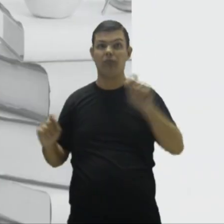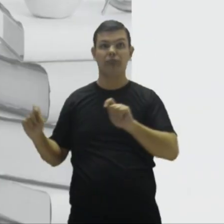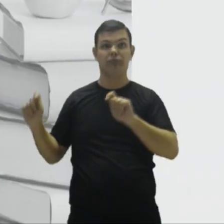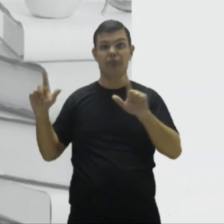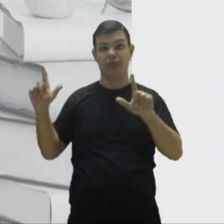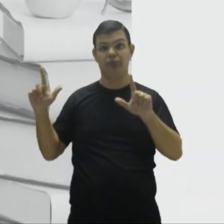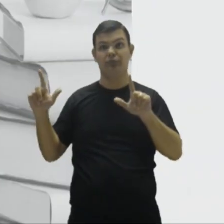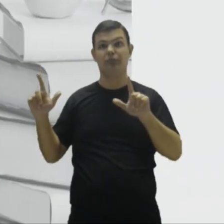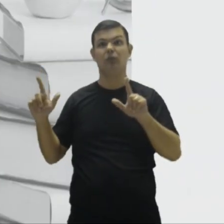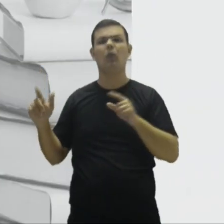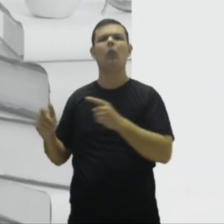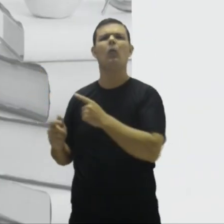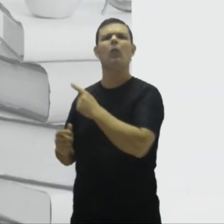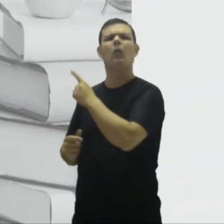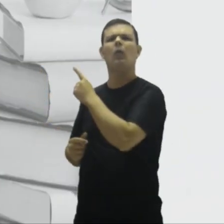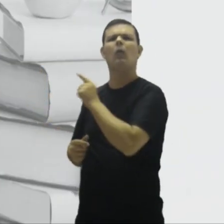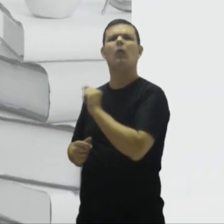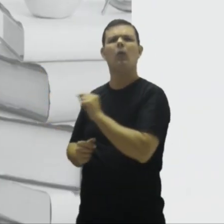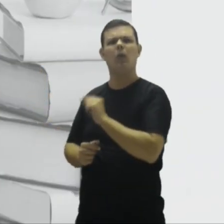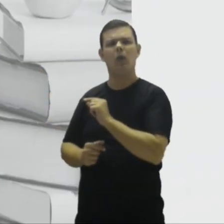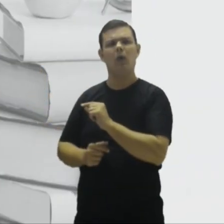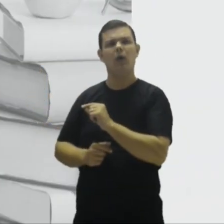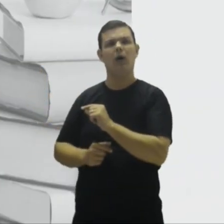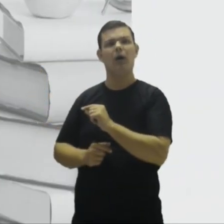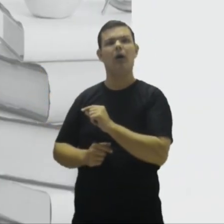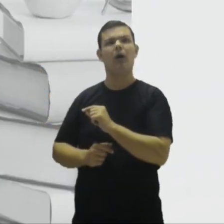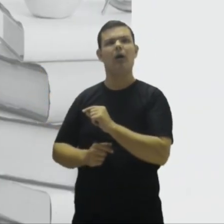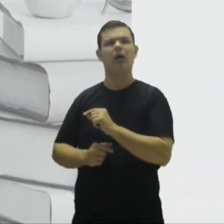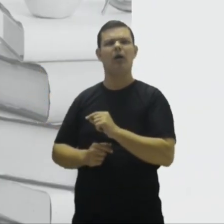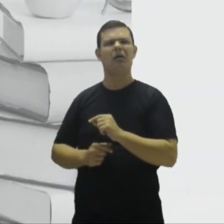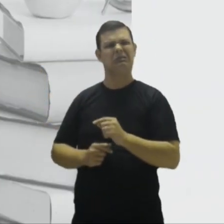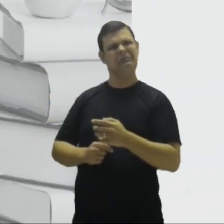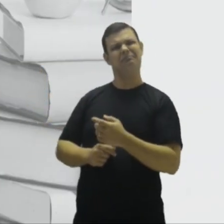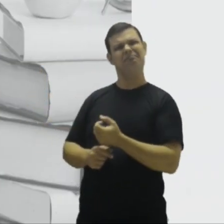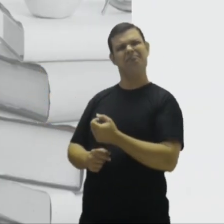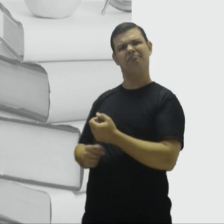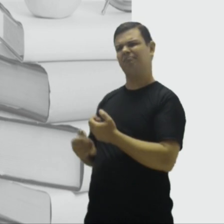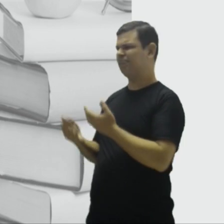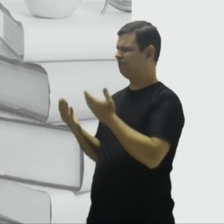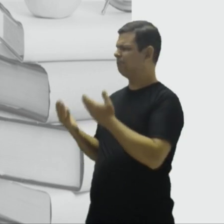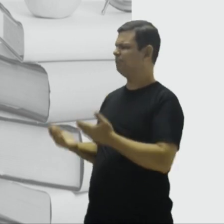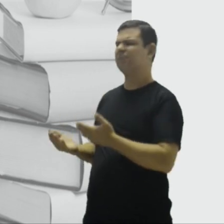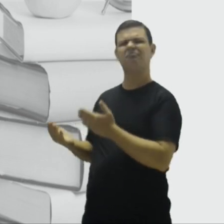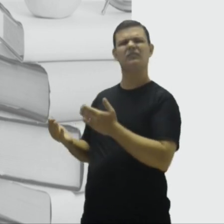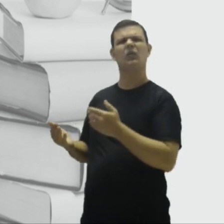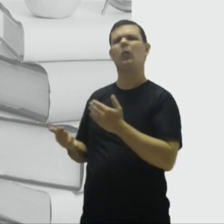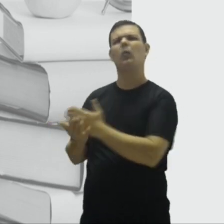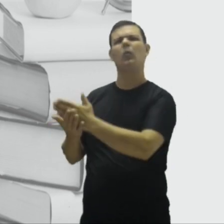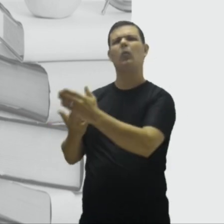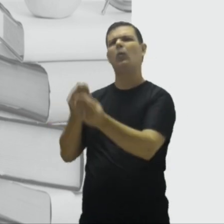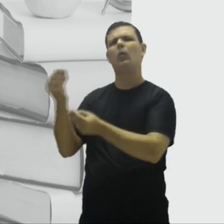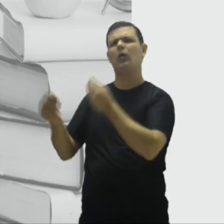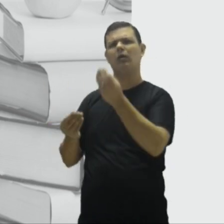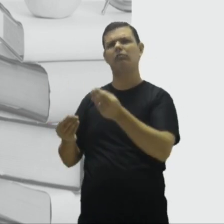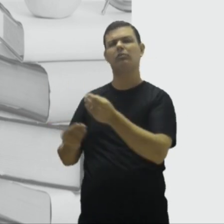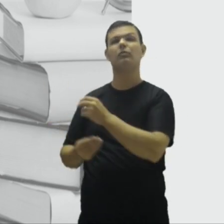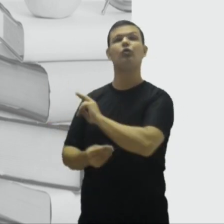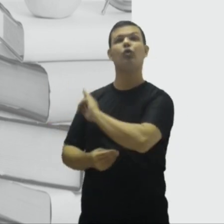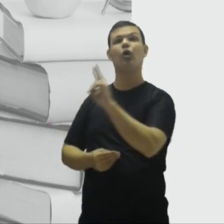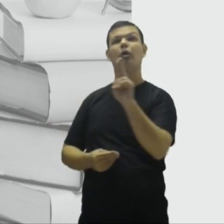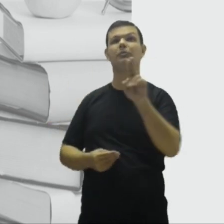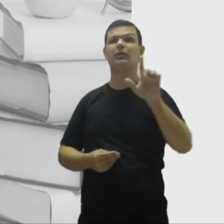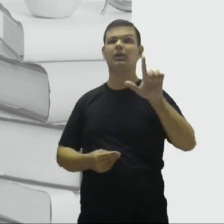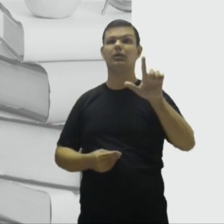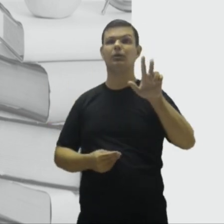agora. Essa daqui, professor, essa pessoa aqui, de onde surgiu? Essa aqui é a